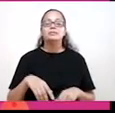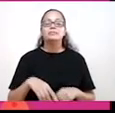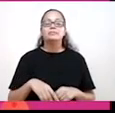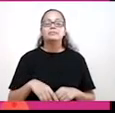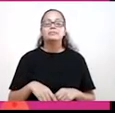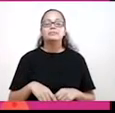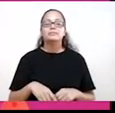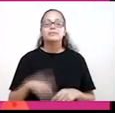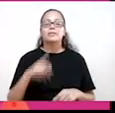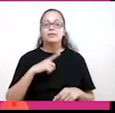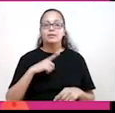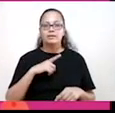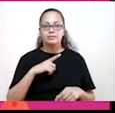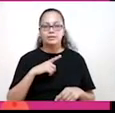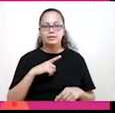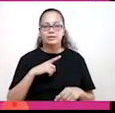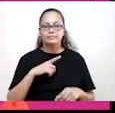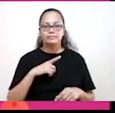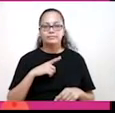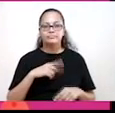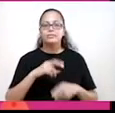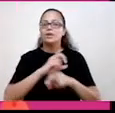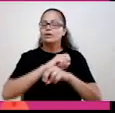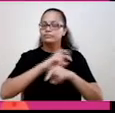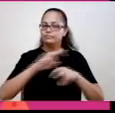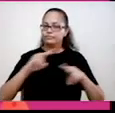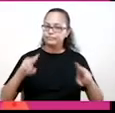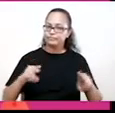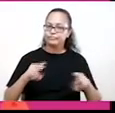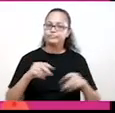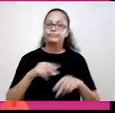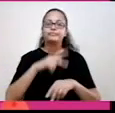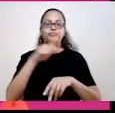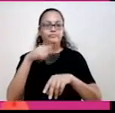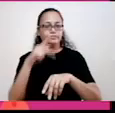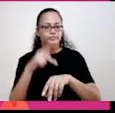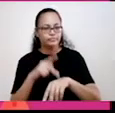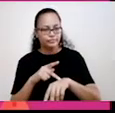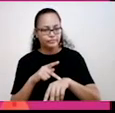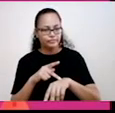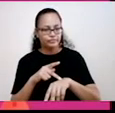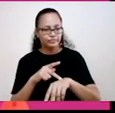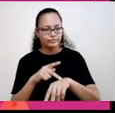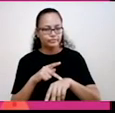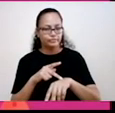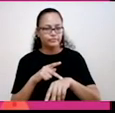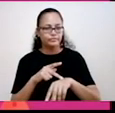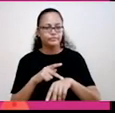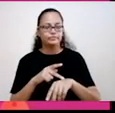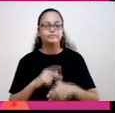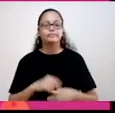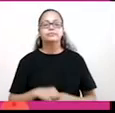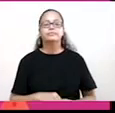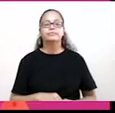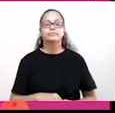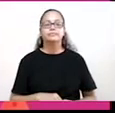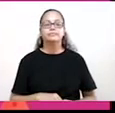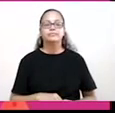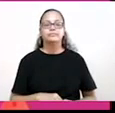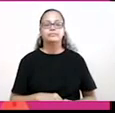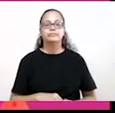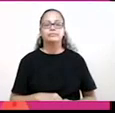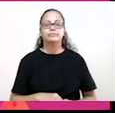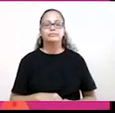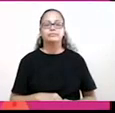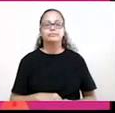tem 17 milhões, Cuba, com 11,5 bilhões, Haiti, 11,1 milhões e República Dominicana,